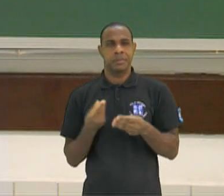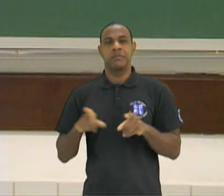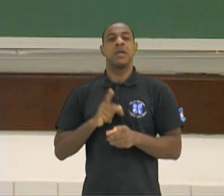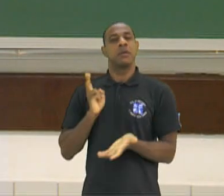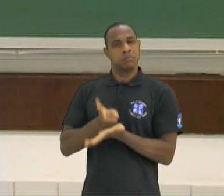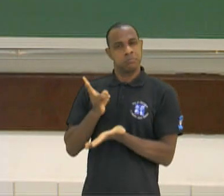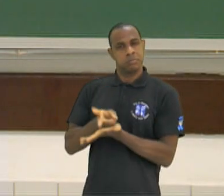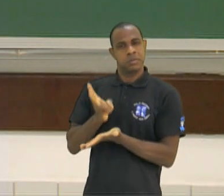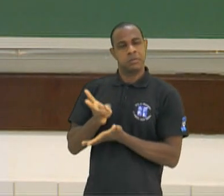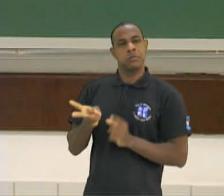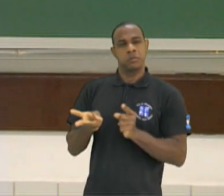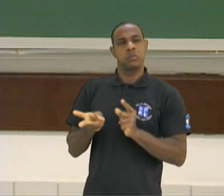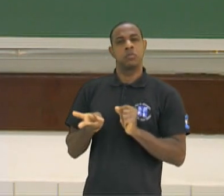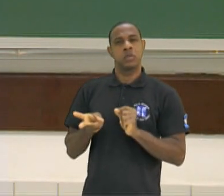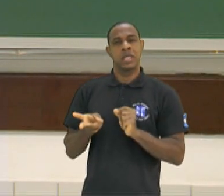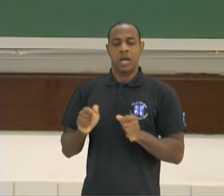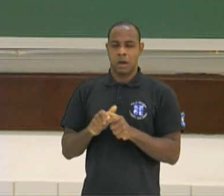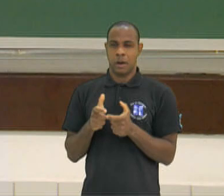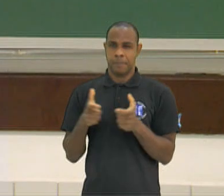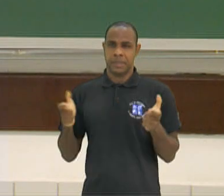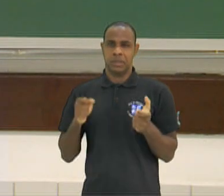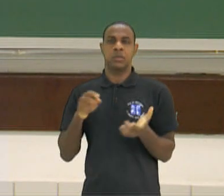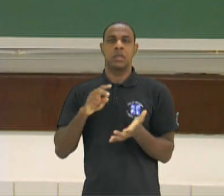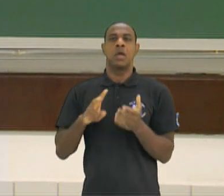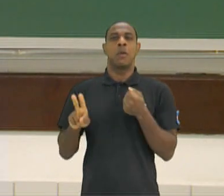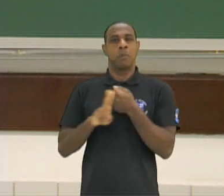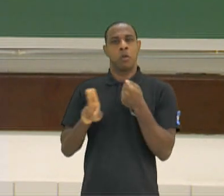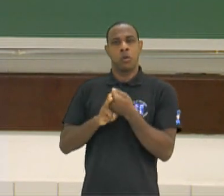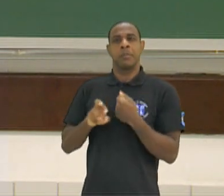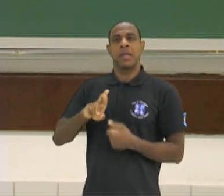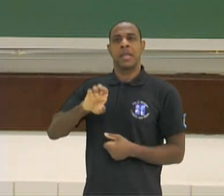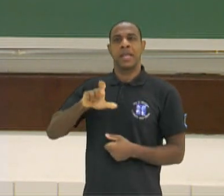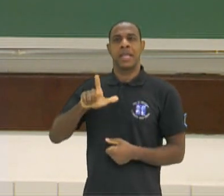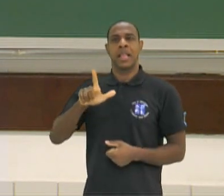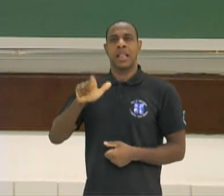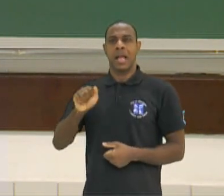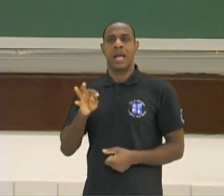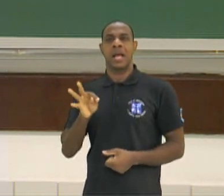manter a ampliação dos pronomes relativos, ok?